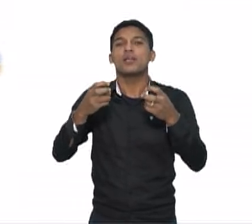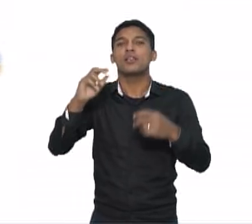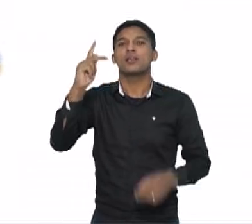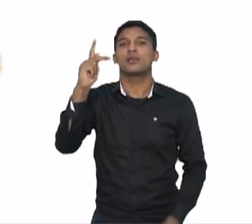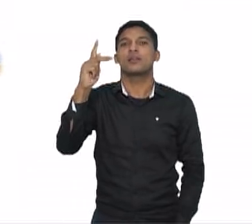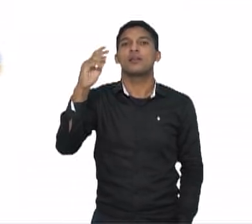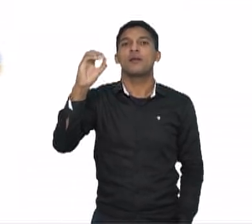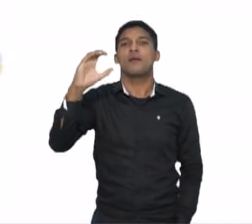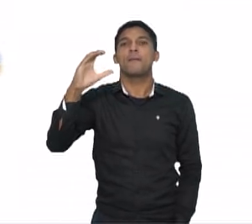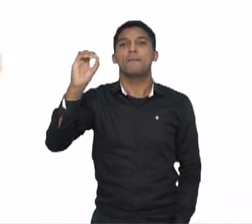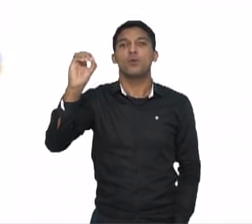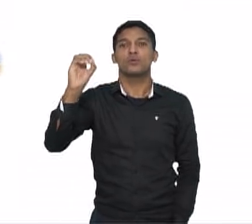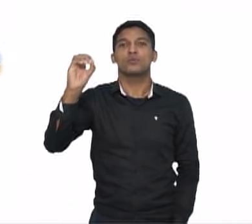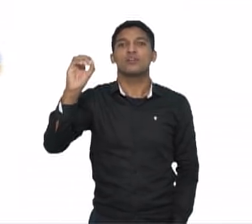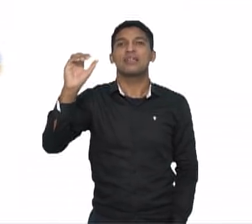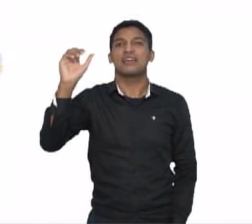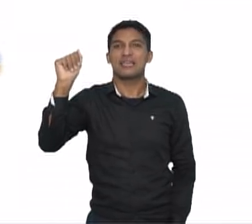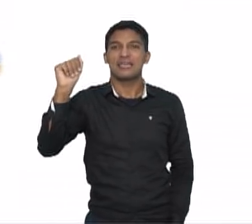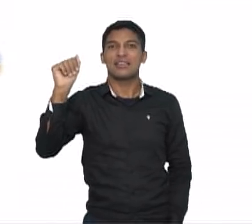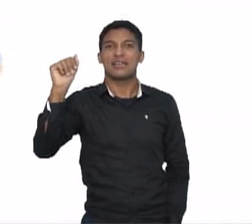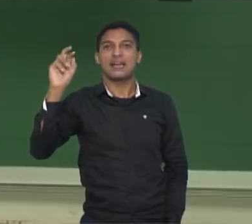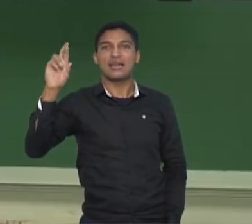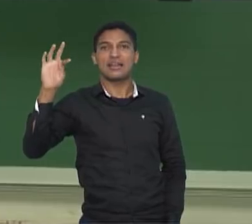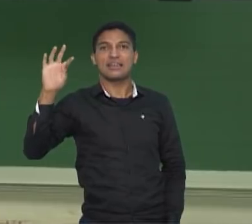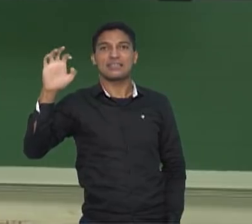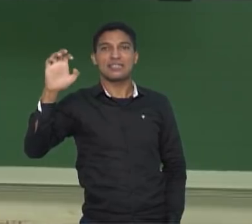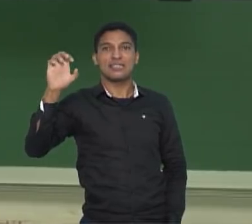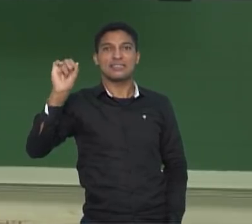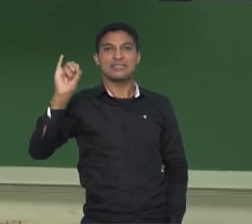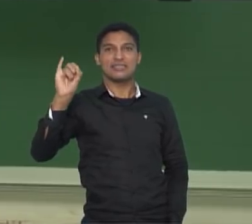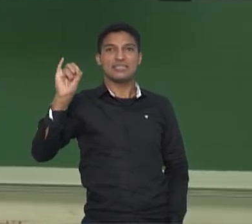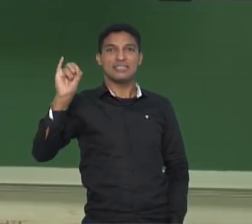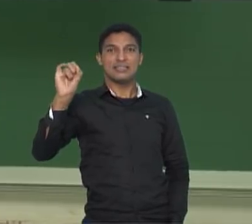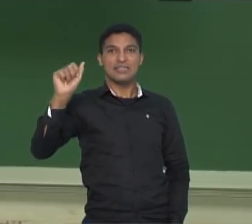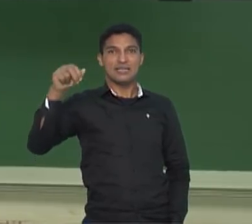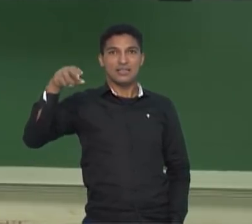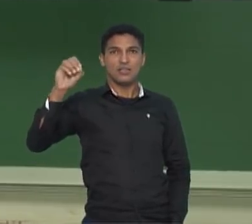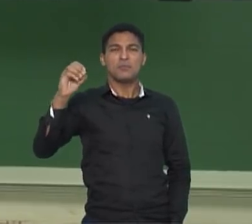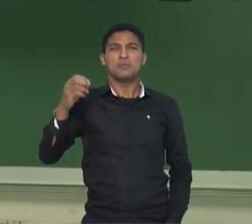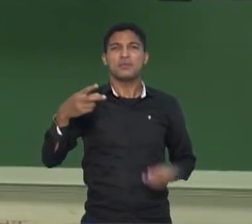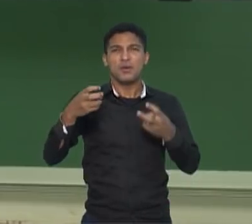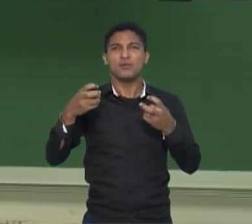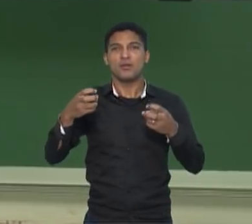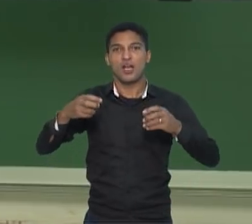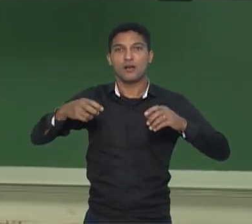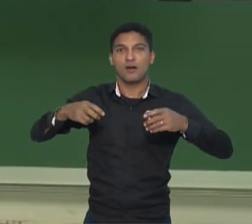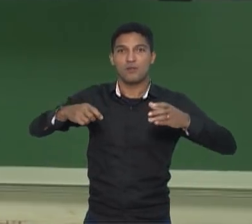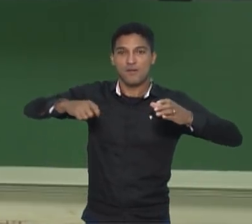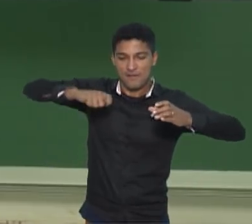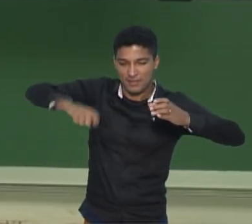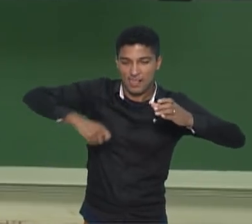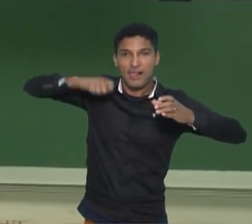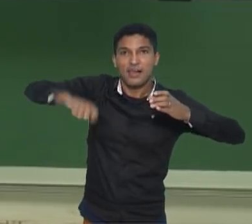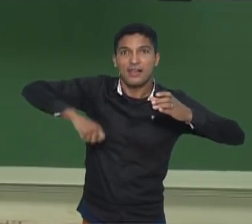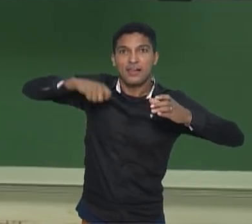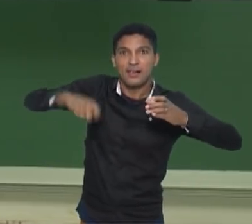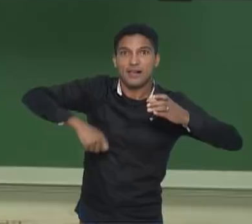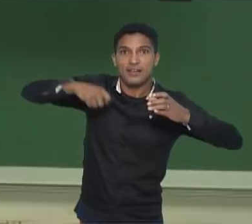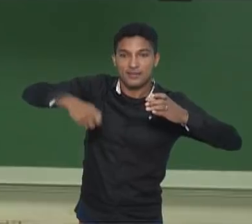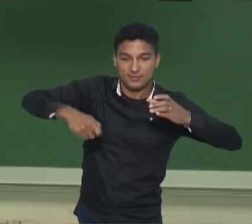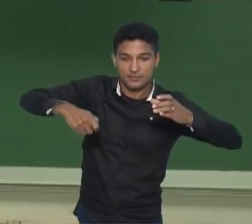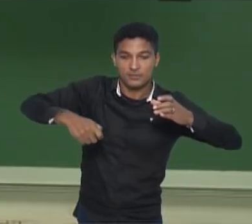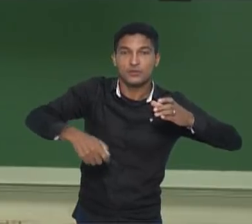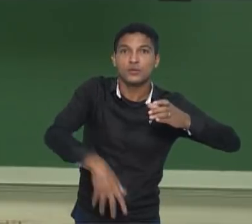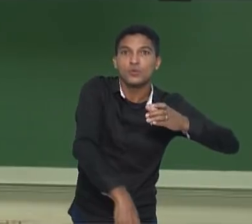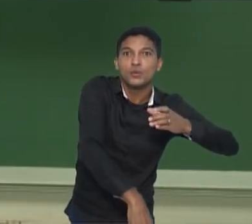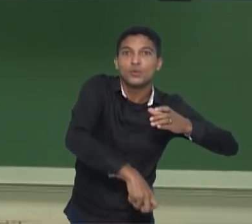poço artesiano. Então, por isso que muitas vezes você vai com a manivelinha ali, com um baldinho, pega a água.